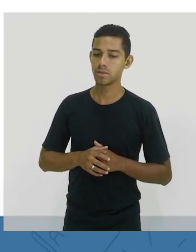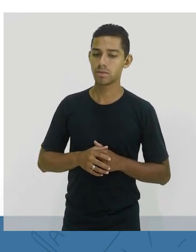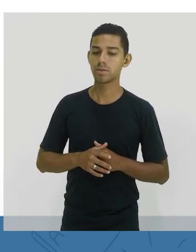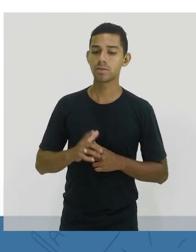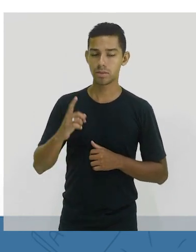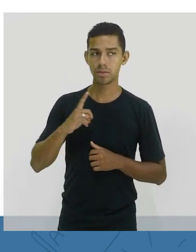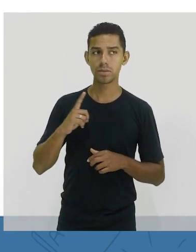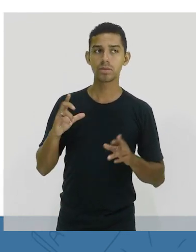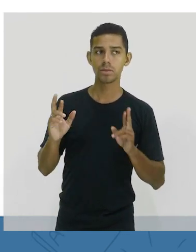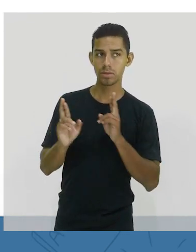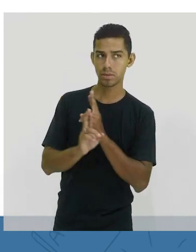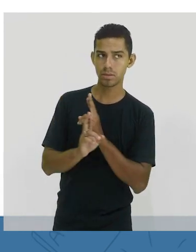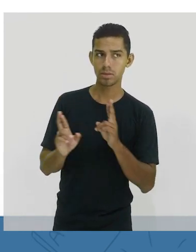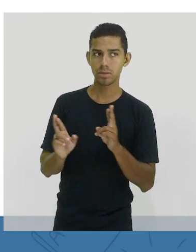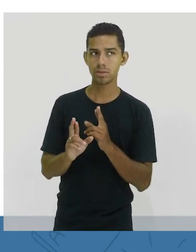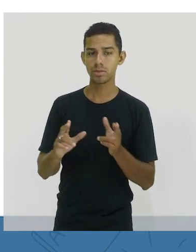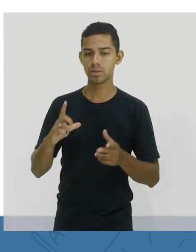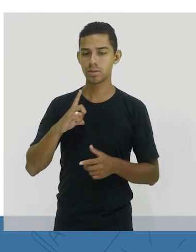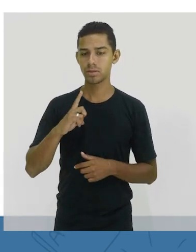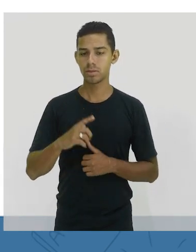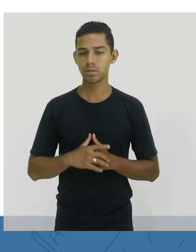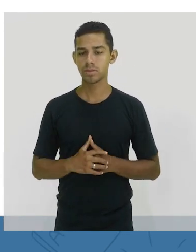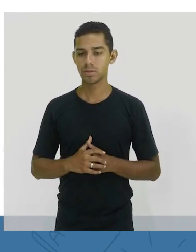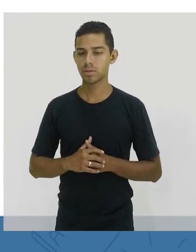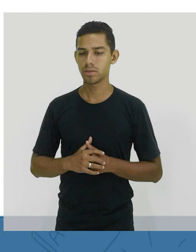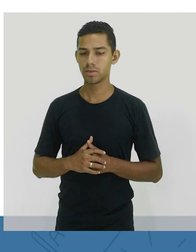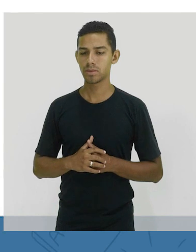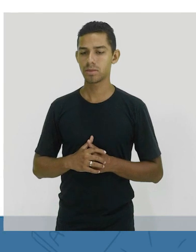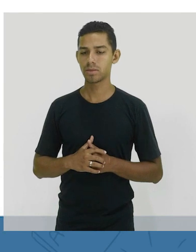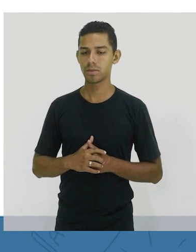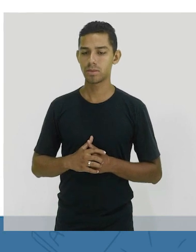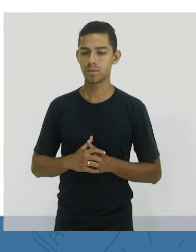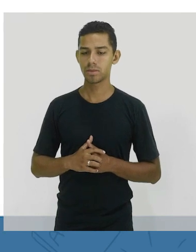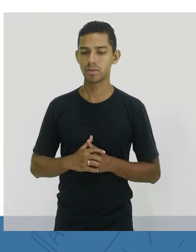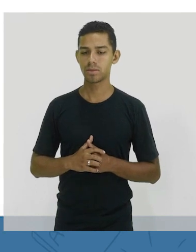nós temos essa relação das